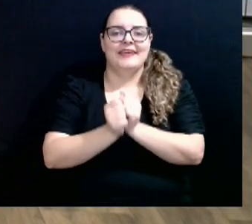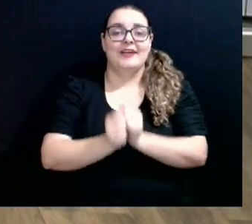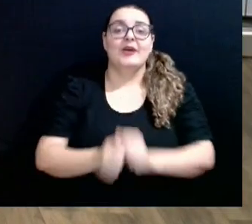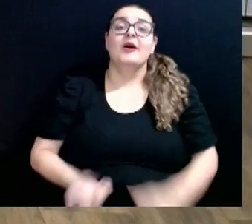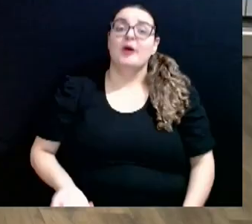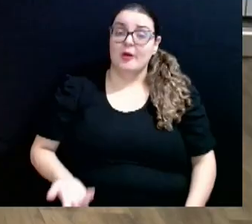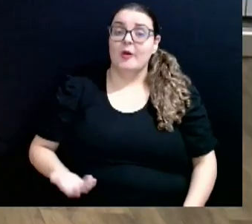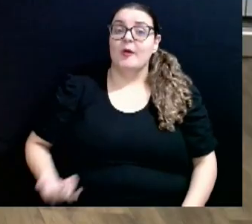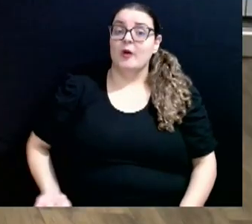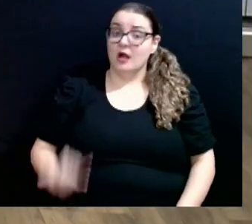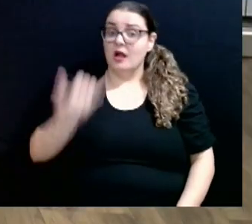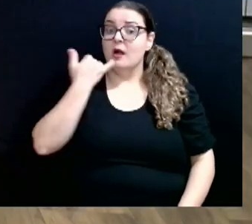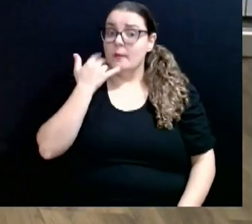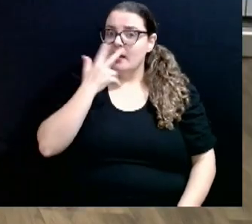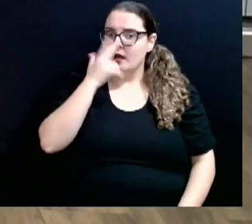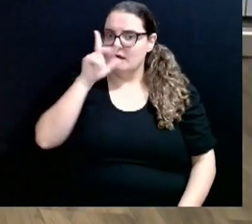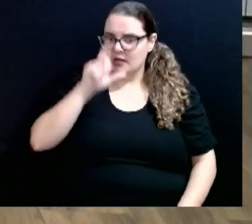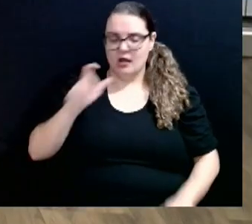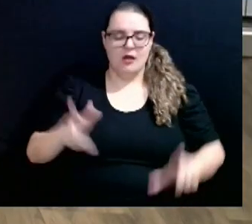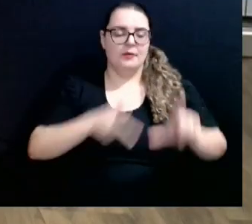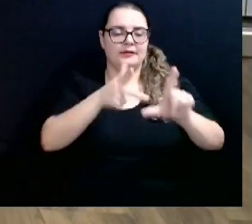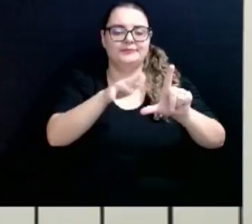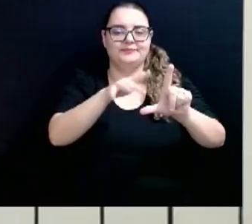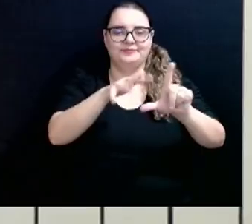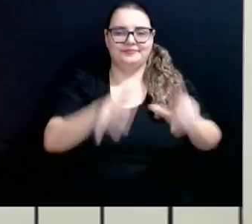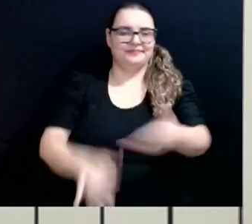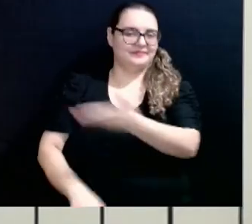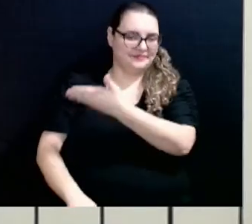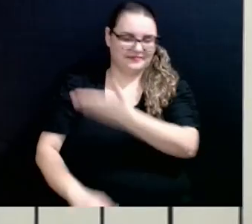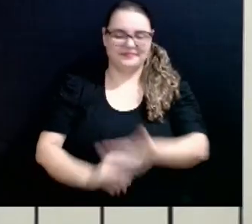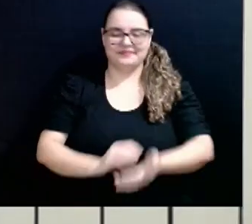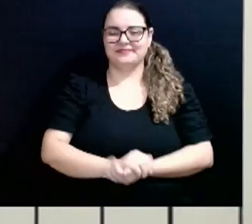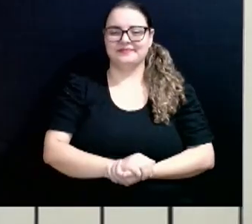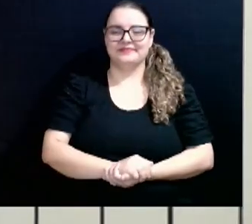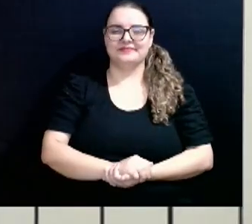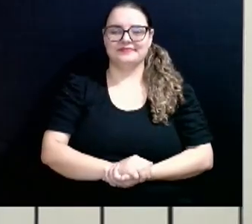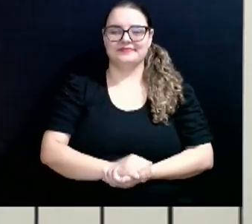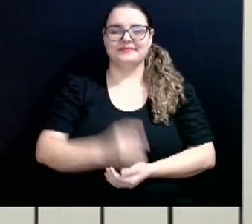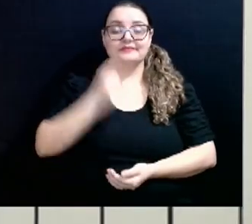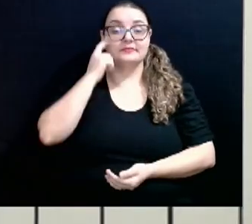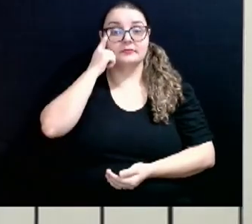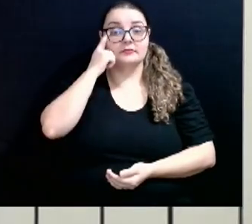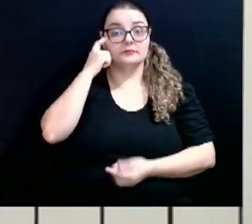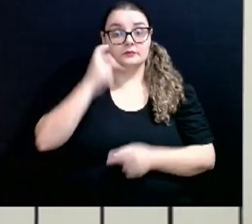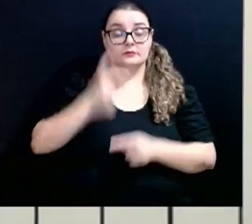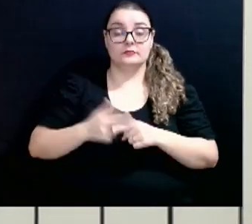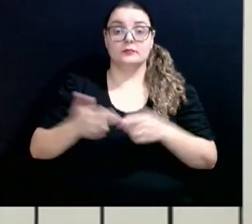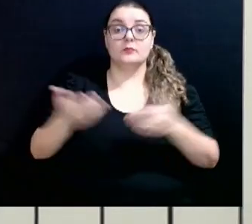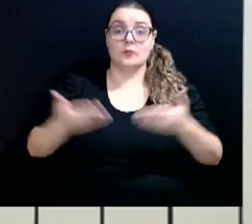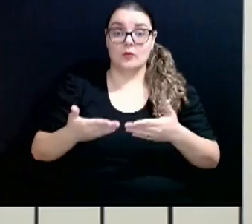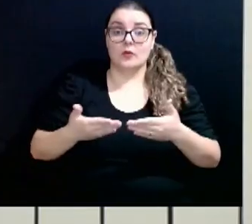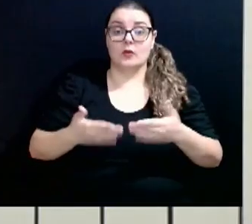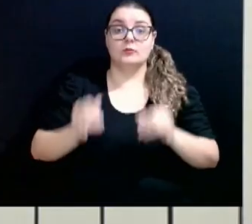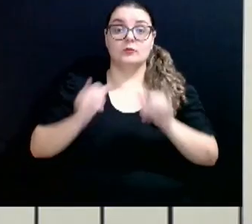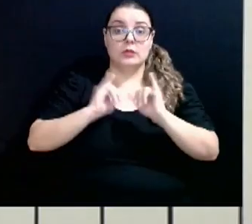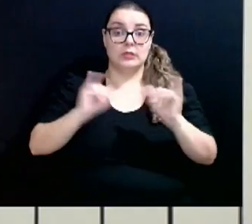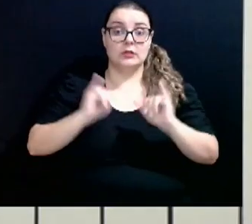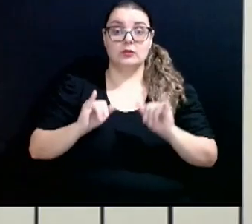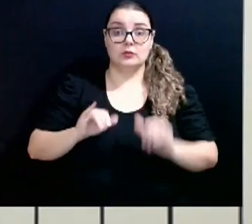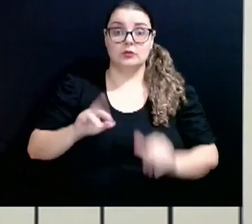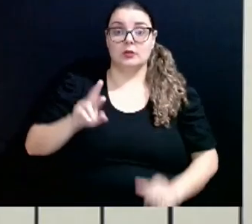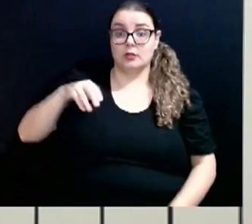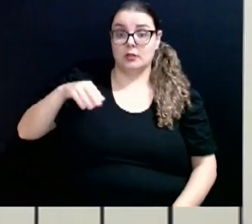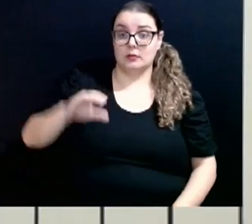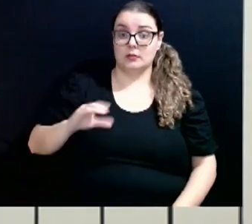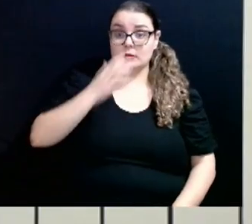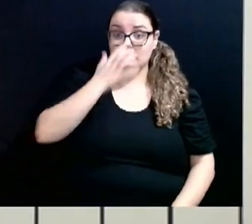apontando a câmera do seu celular para o QR Code. E a gente abre a edição de hoje com as notícias da metrópole, porque o